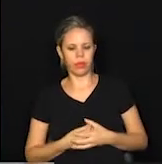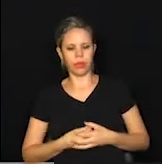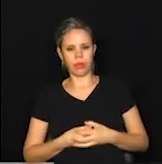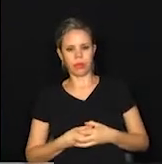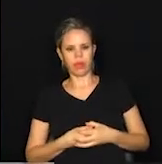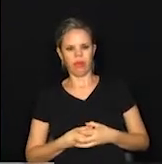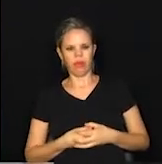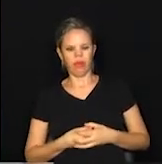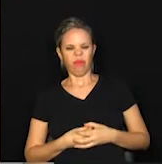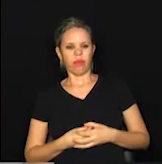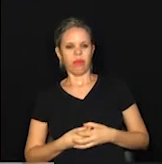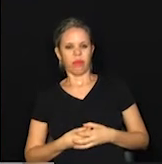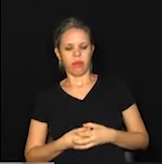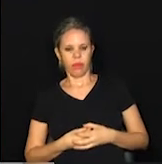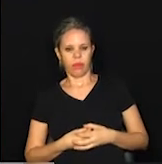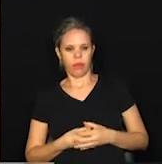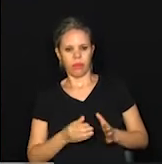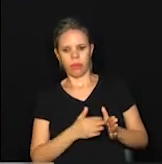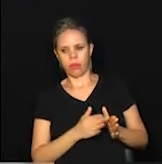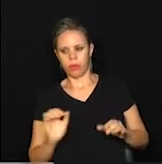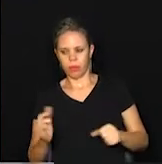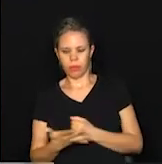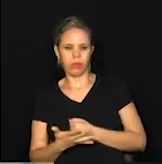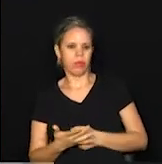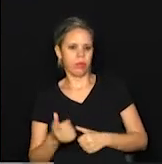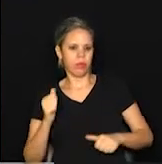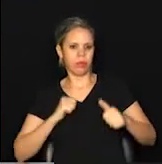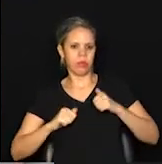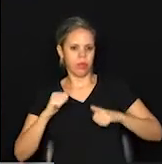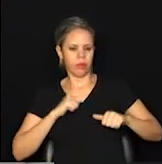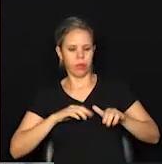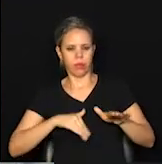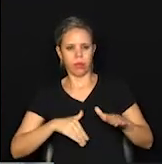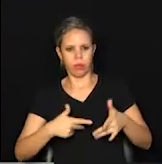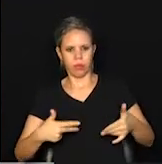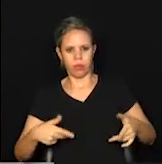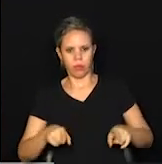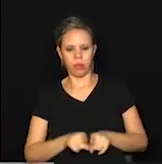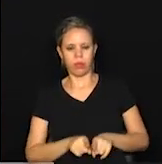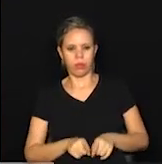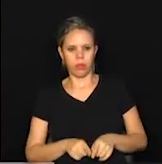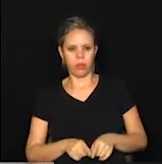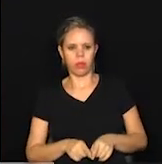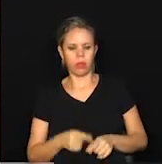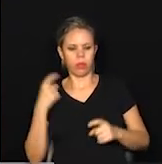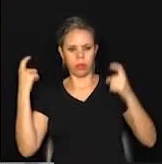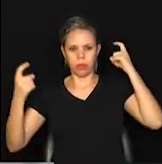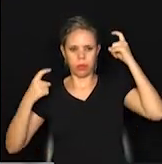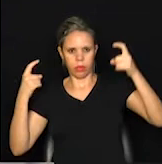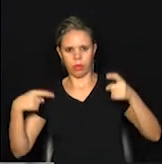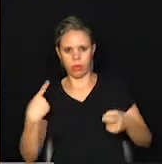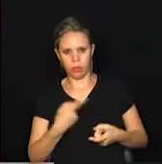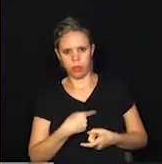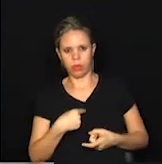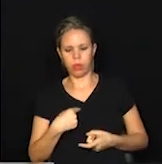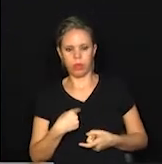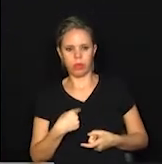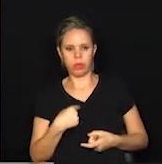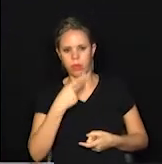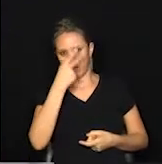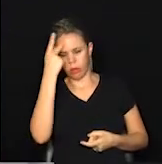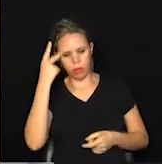essa pandemia está abalando muito os clubes, então a preocupação nossa como dirigente